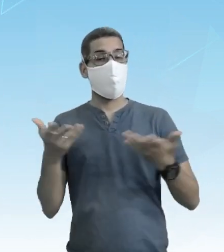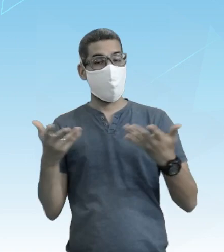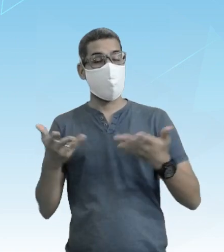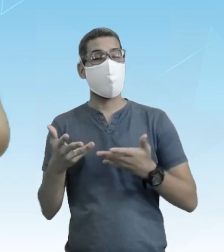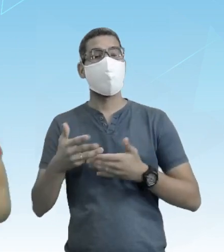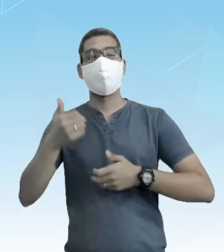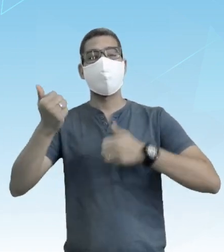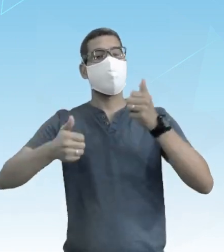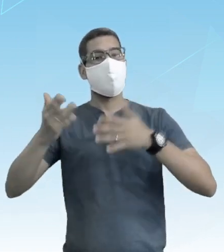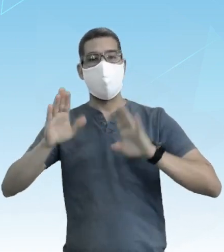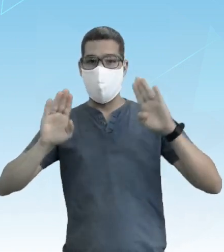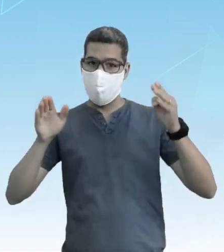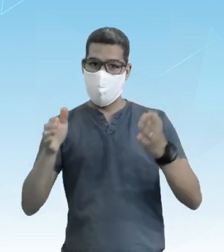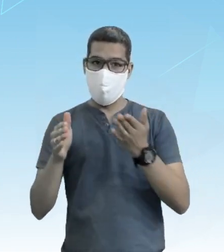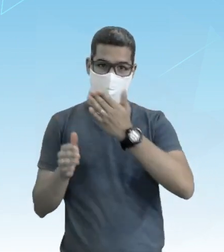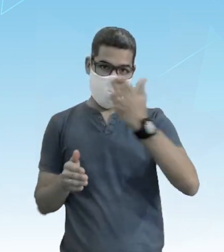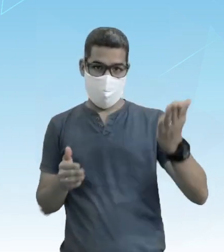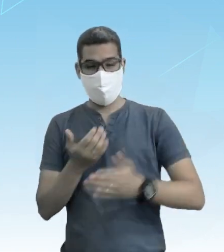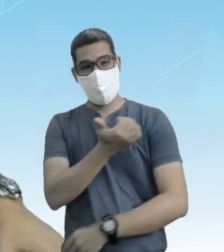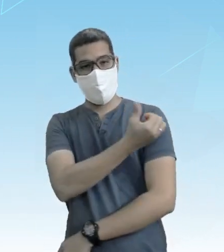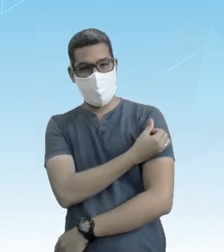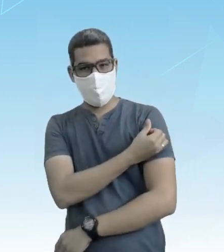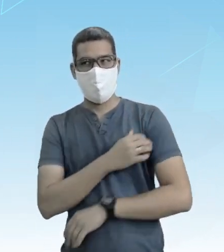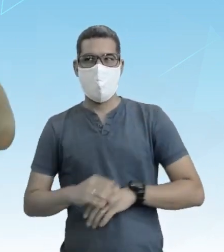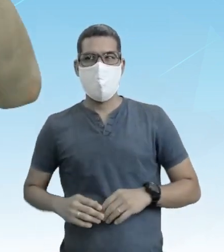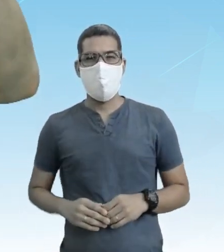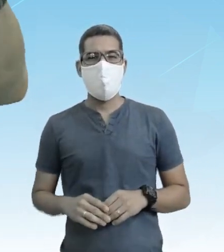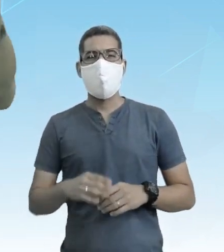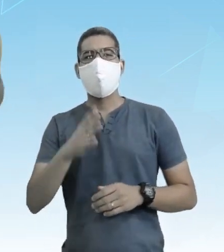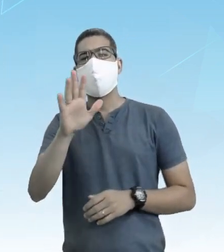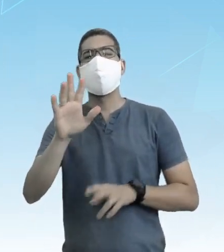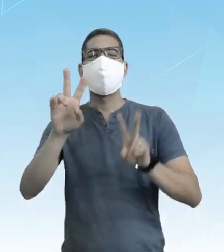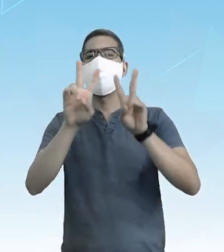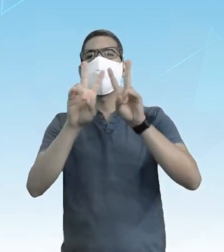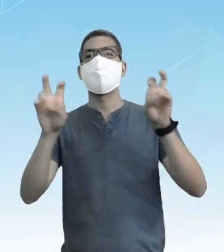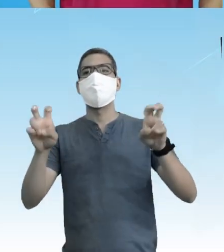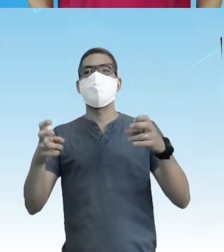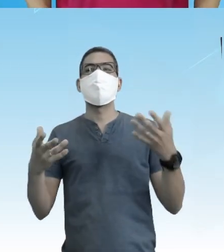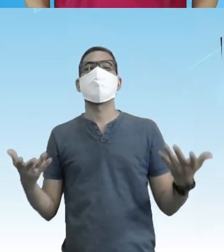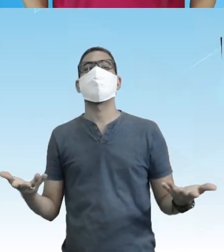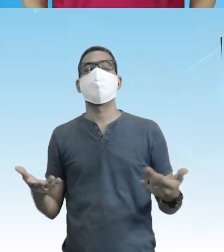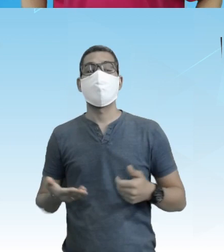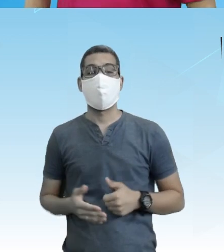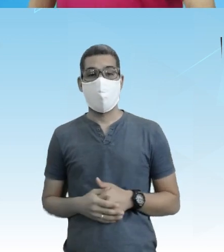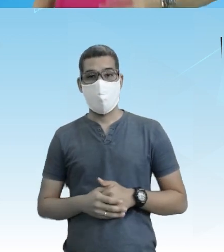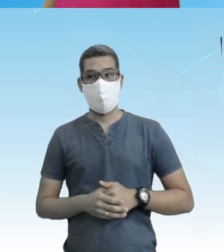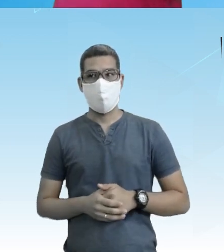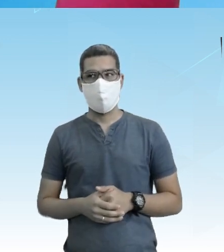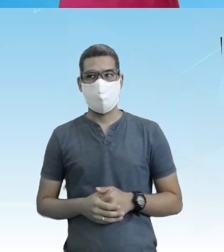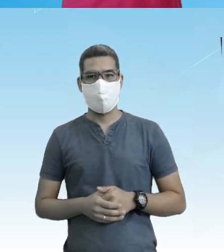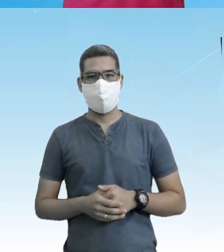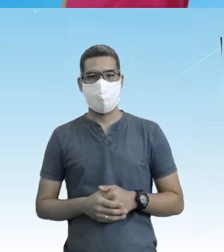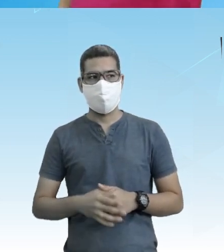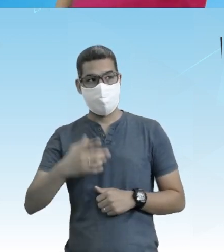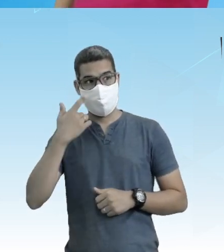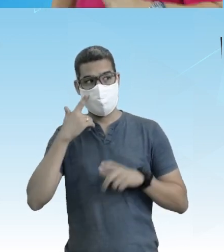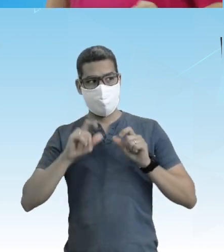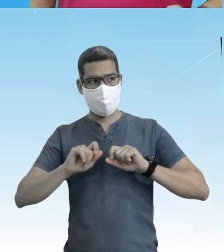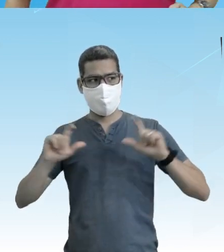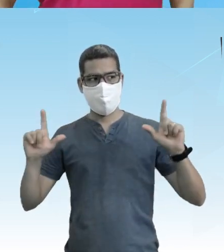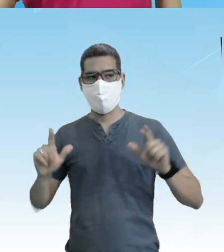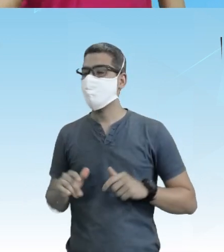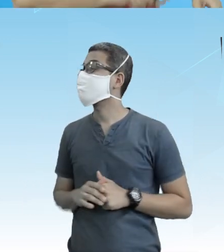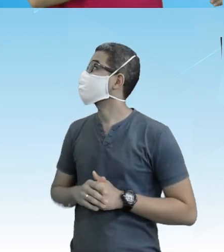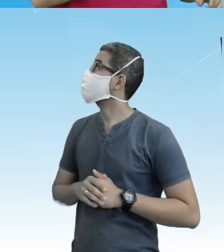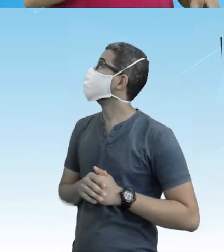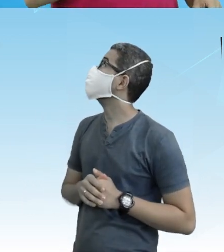para você, estudante do sexto ano. Mas qual será o tema da aula de hoje? Como há na tela,